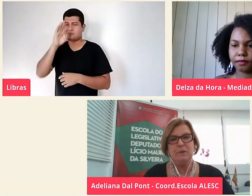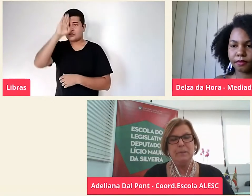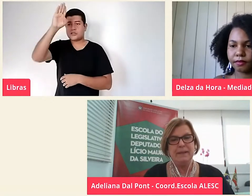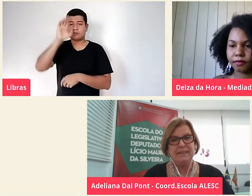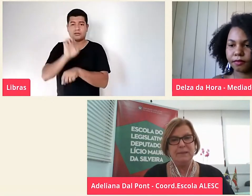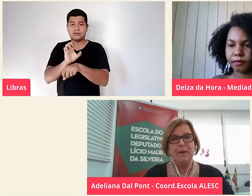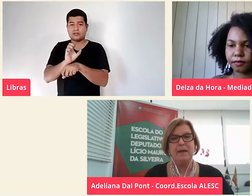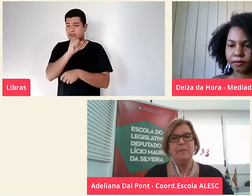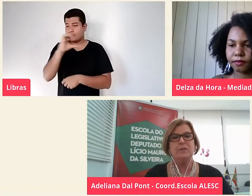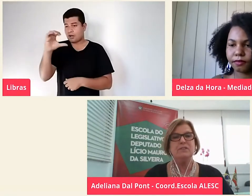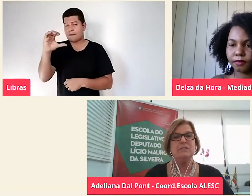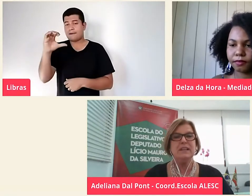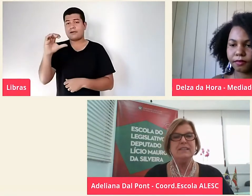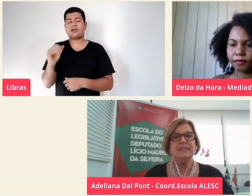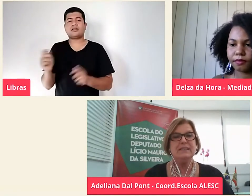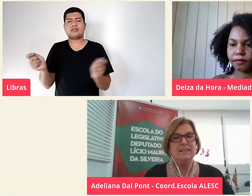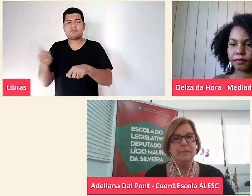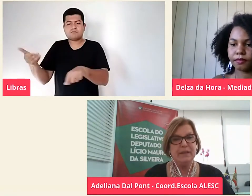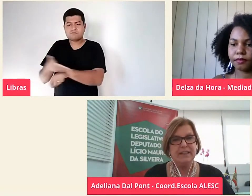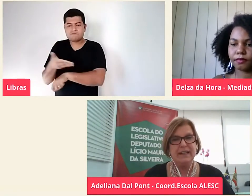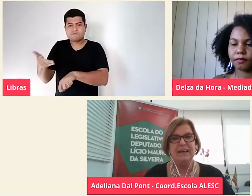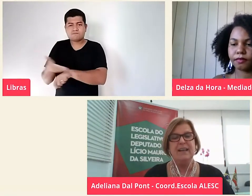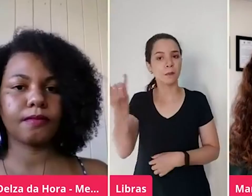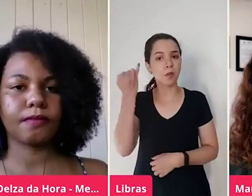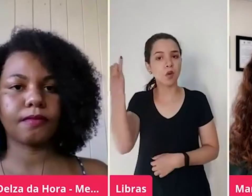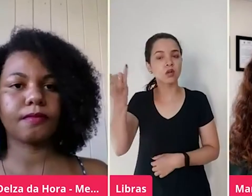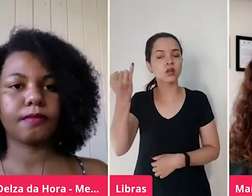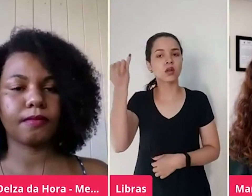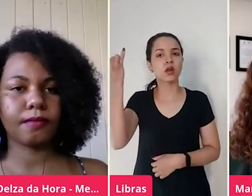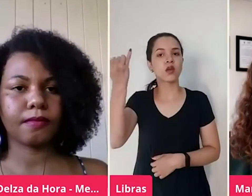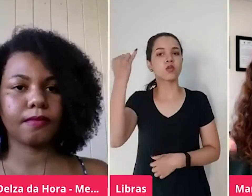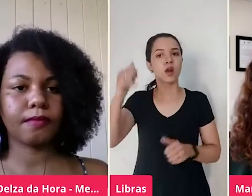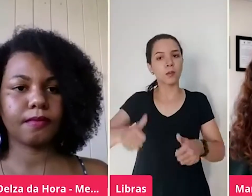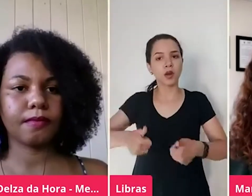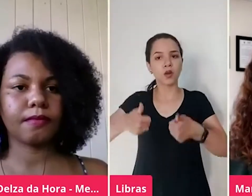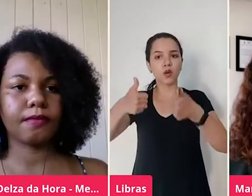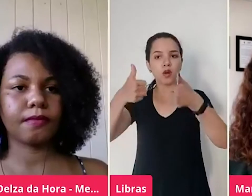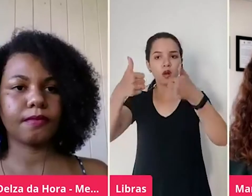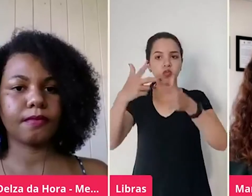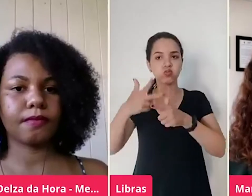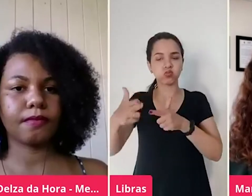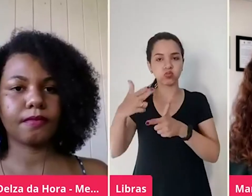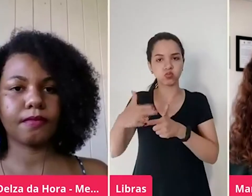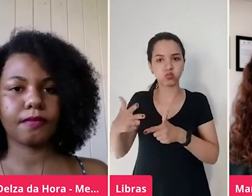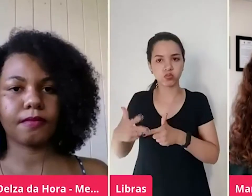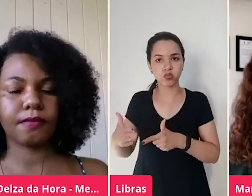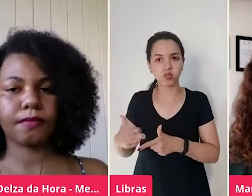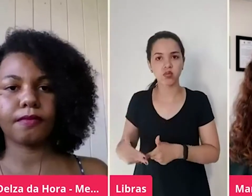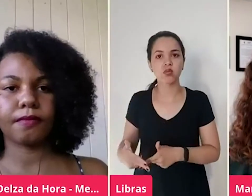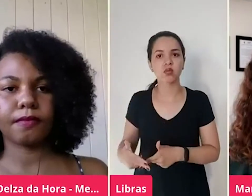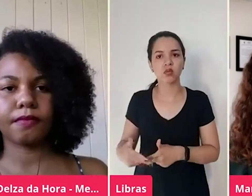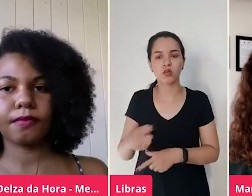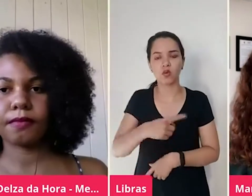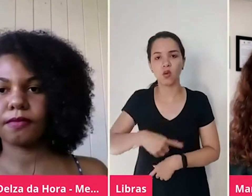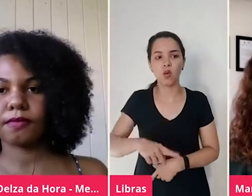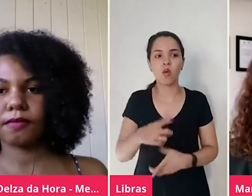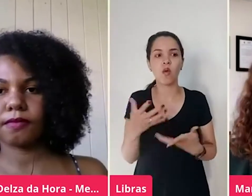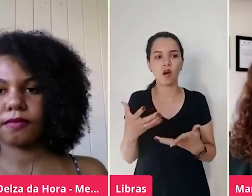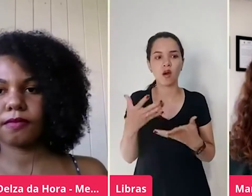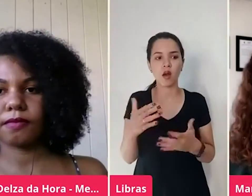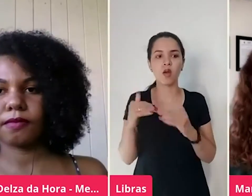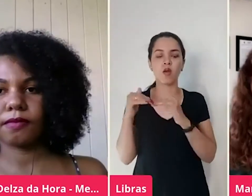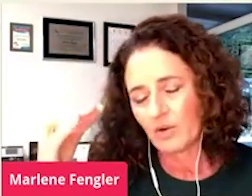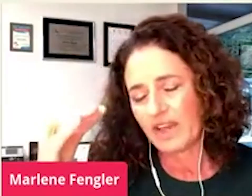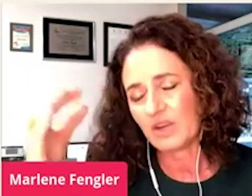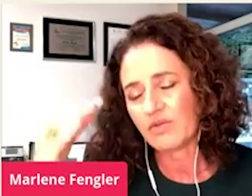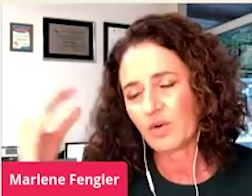possam participar e possam ter esse despertar. Já a presidente da Escola do Legislativo, deputada Marlene Fengler,